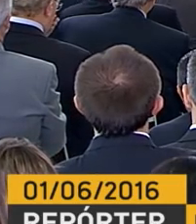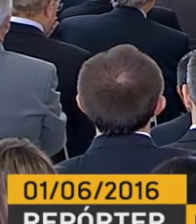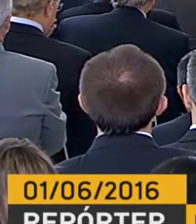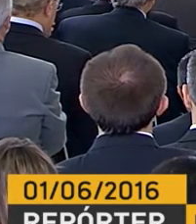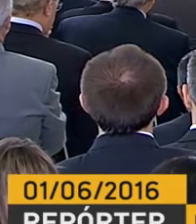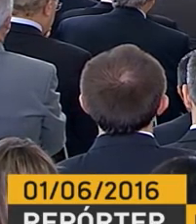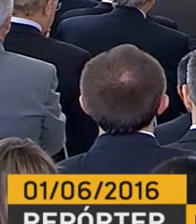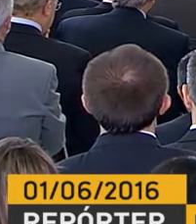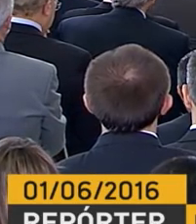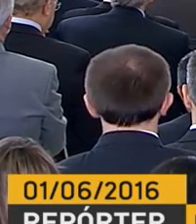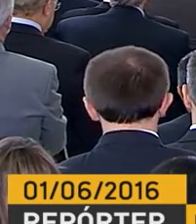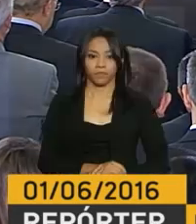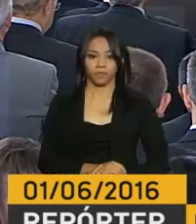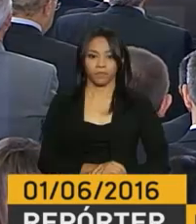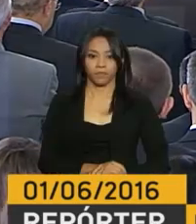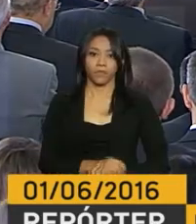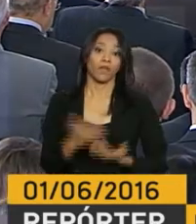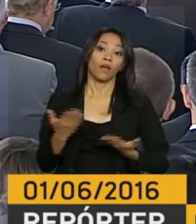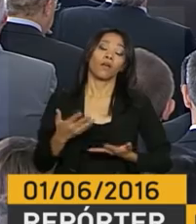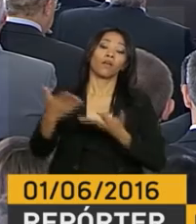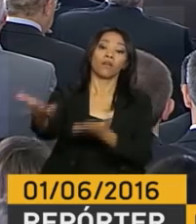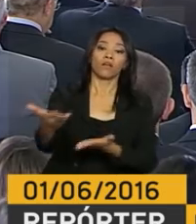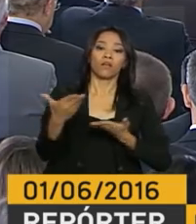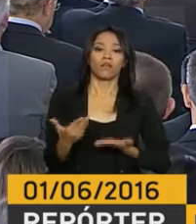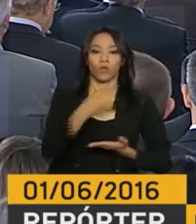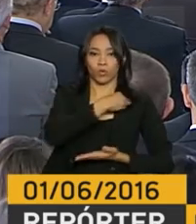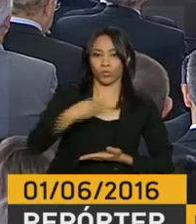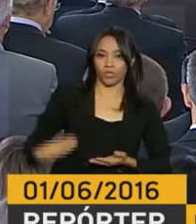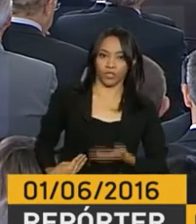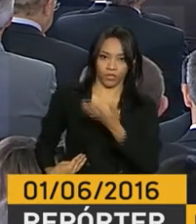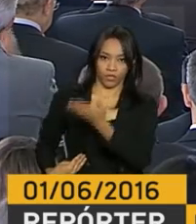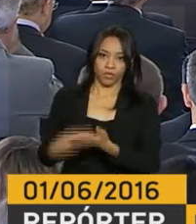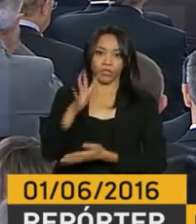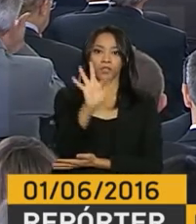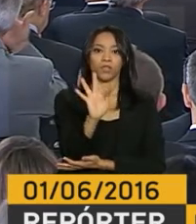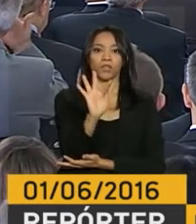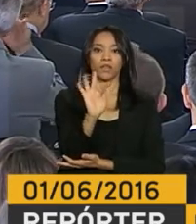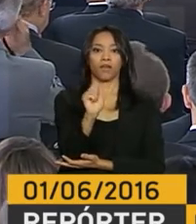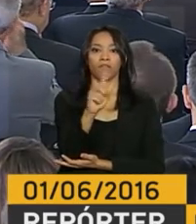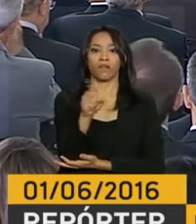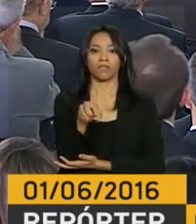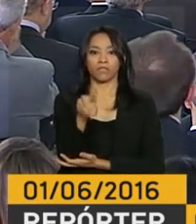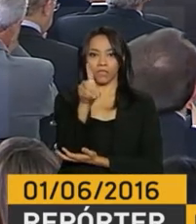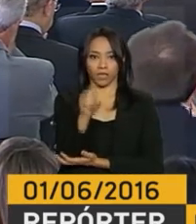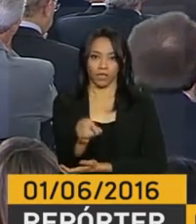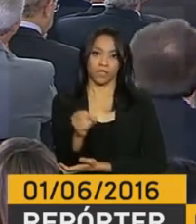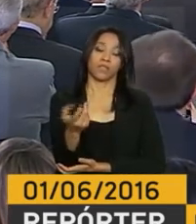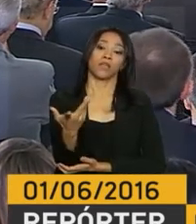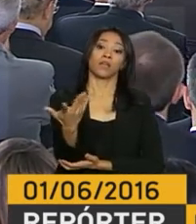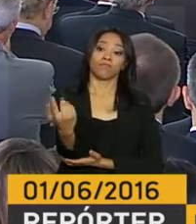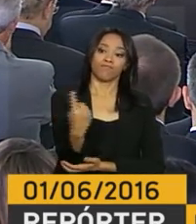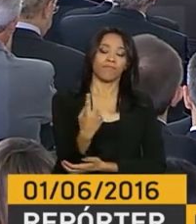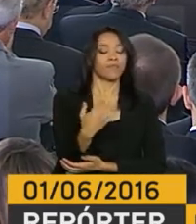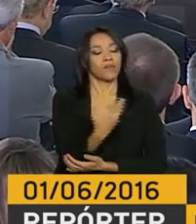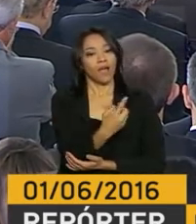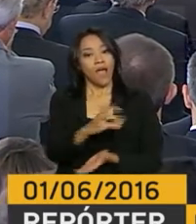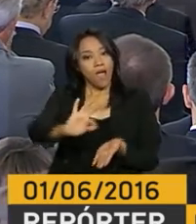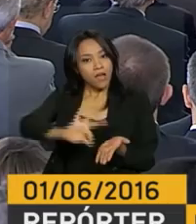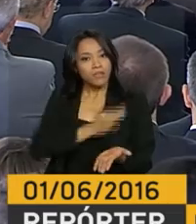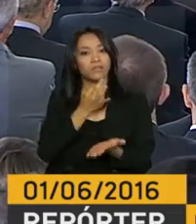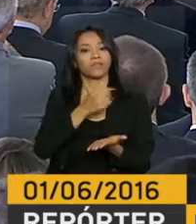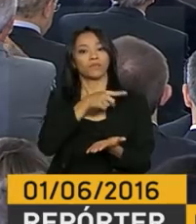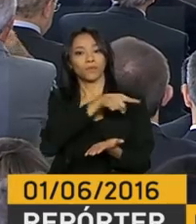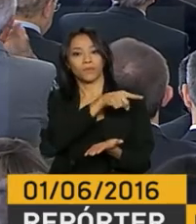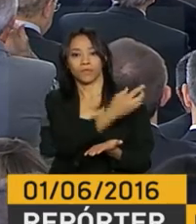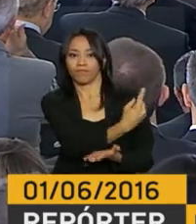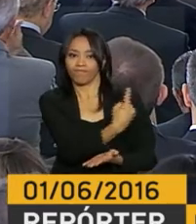convidamos a seguir o ministro da Fazenda Henrique Meireles a assinar o termo que dá Posse ao Senhor Gilberto ho no